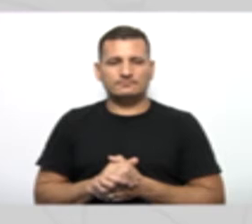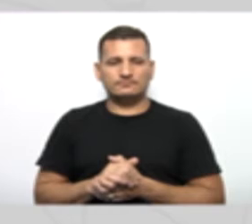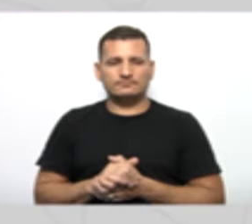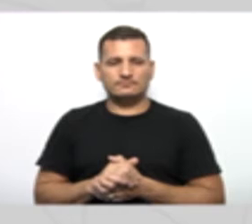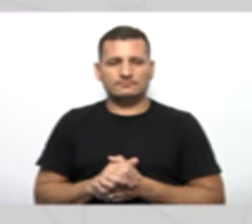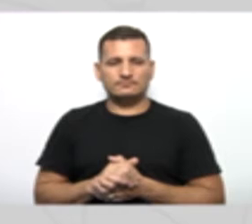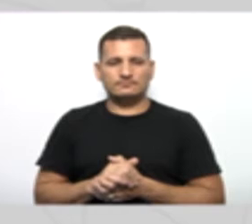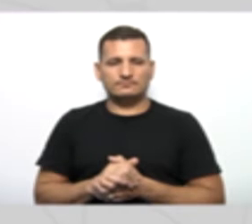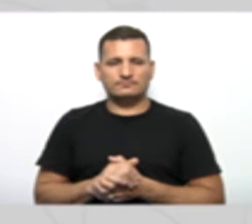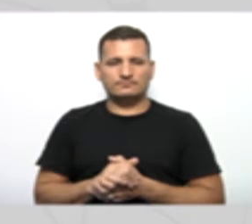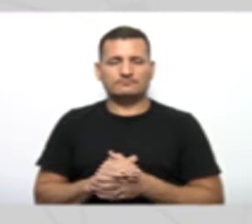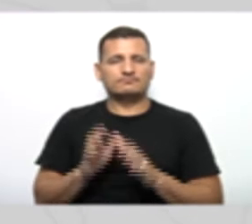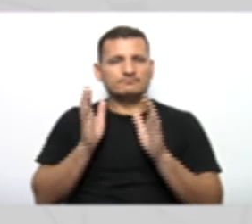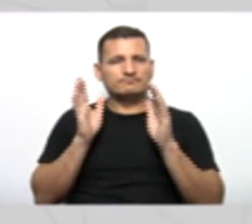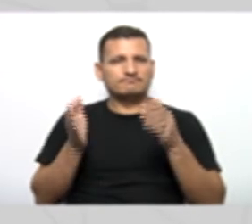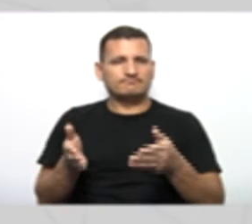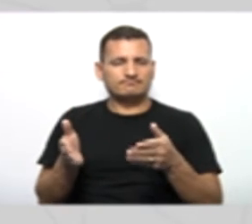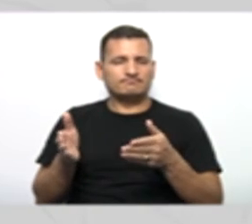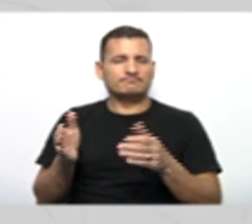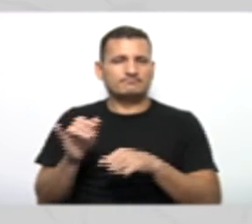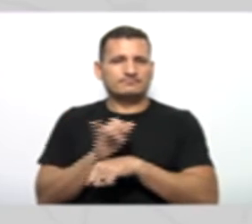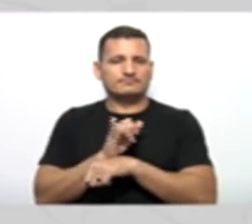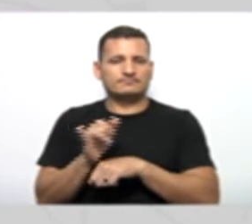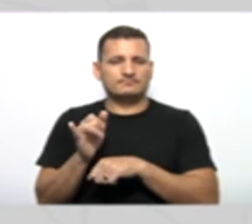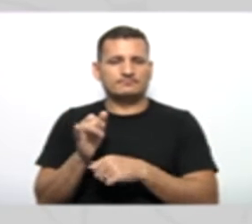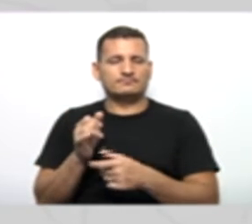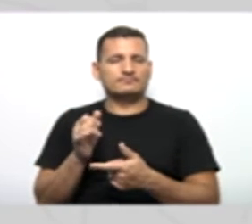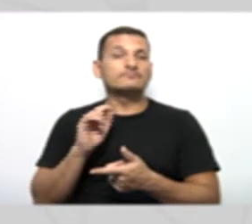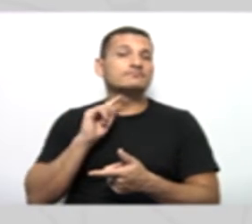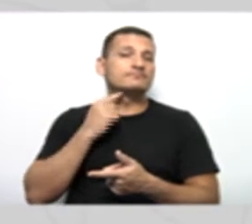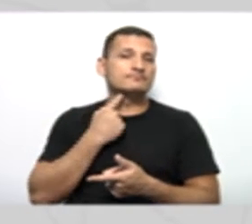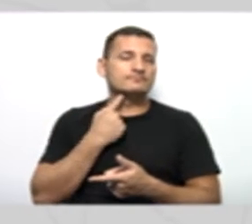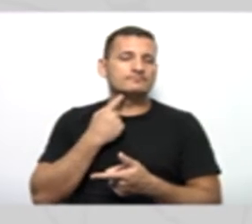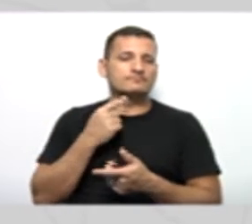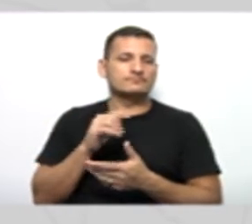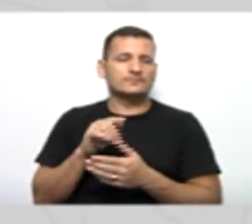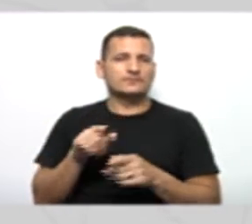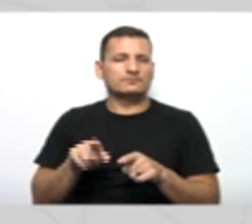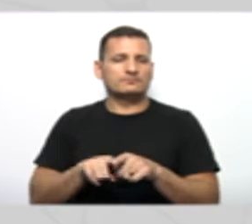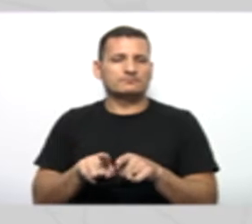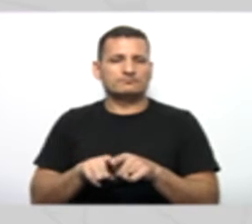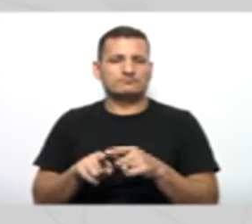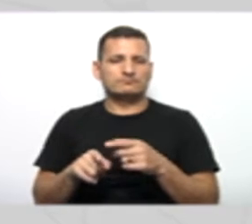A, abordagem estratégica da poluição. Na questão anterior, nós também já